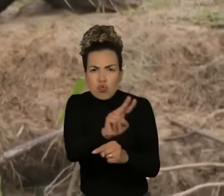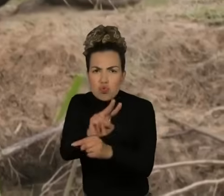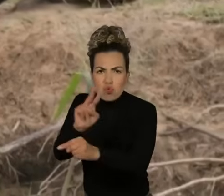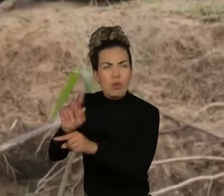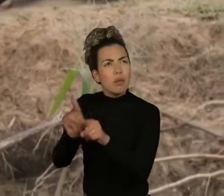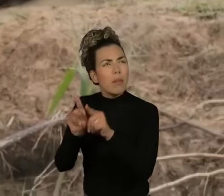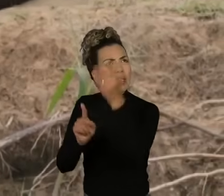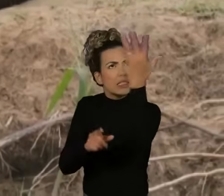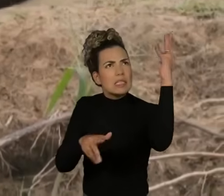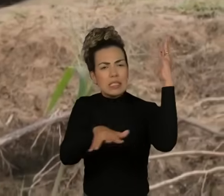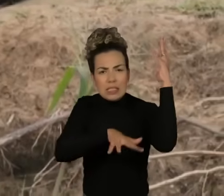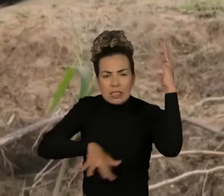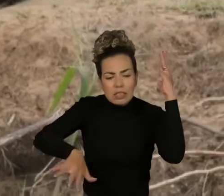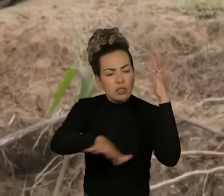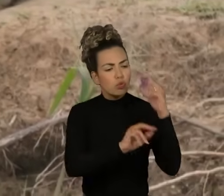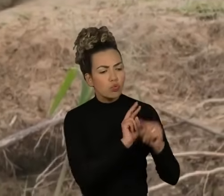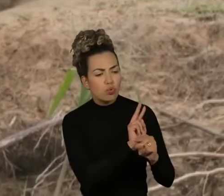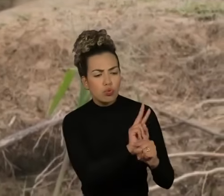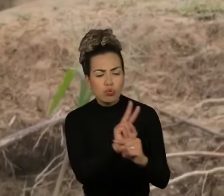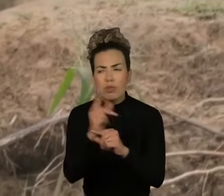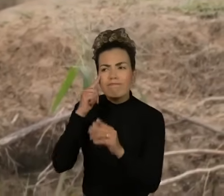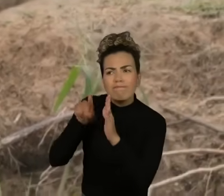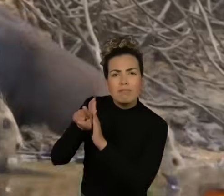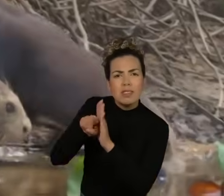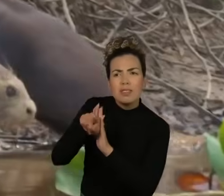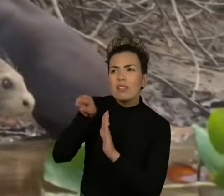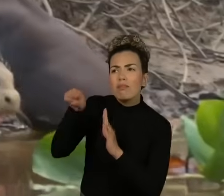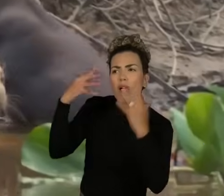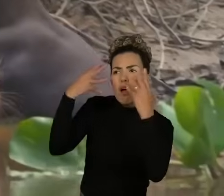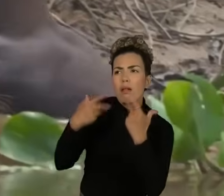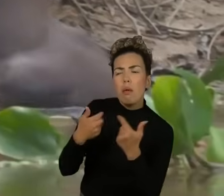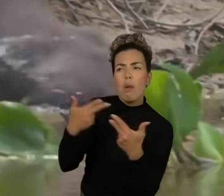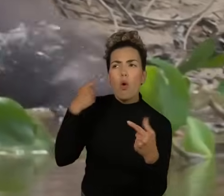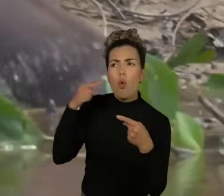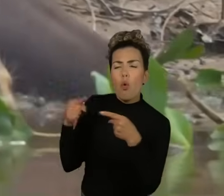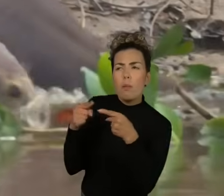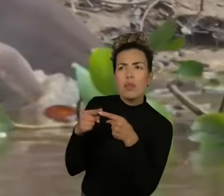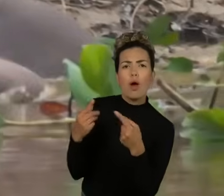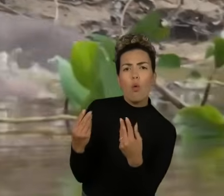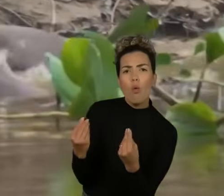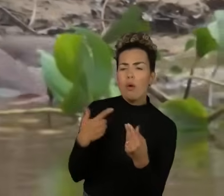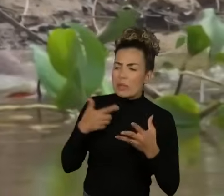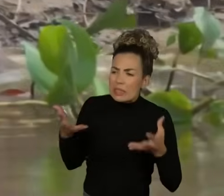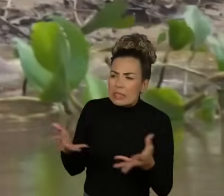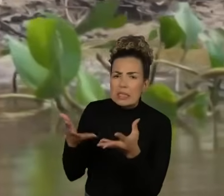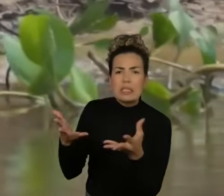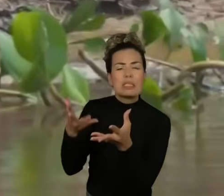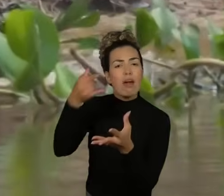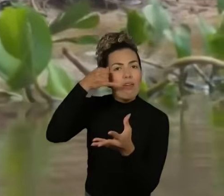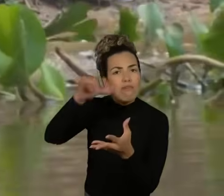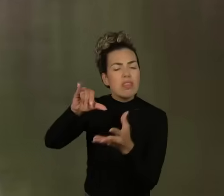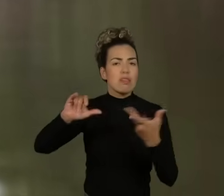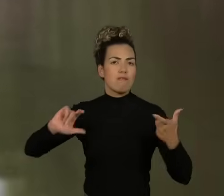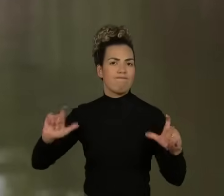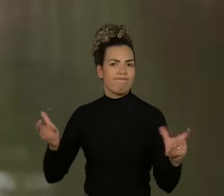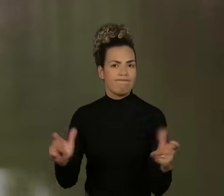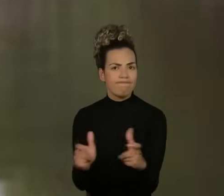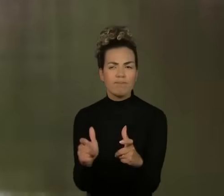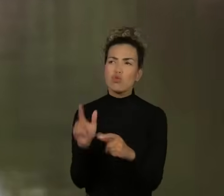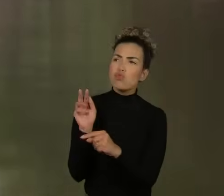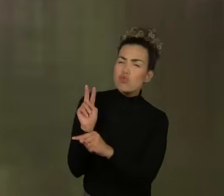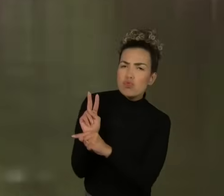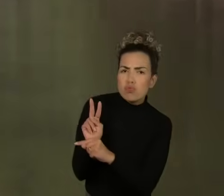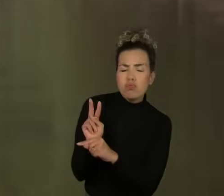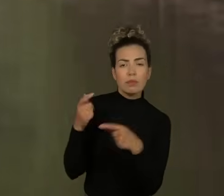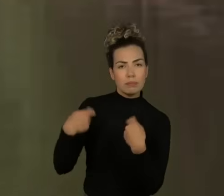mais sobre a espécie e melhorar a convivência humana. Para dar suporte às ações de preservação,